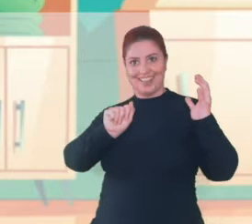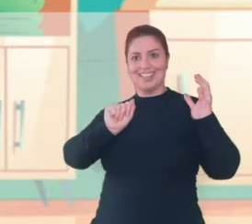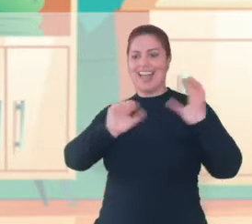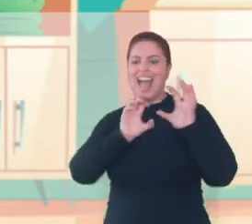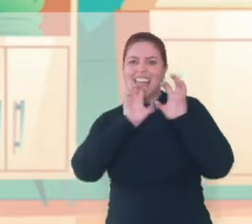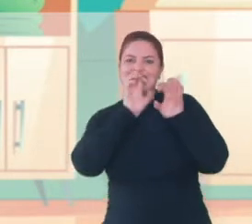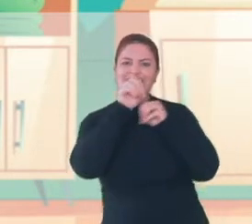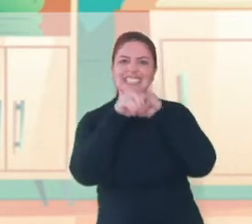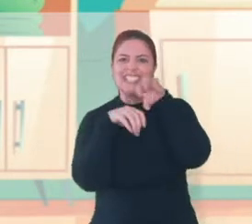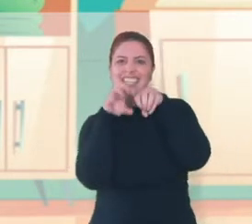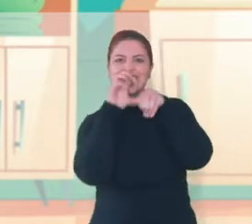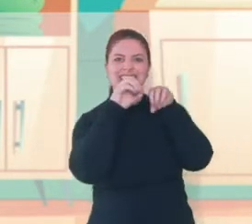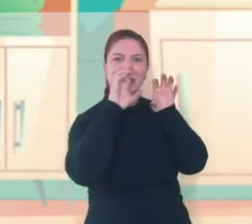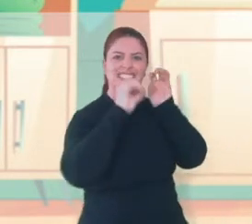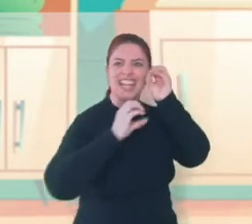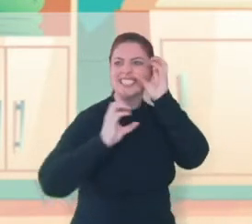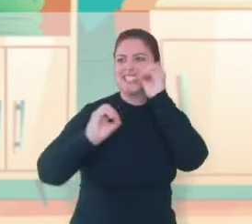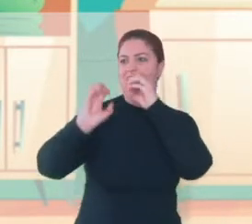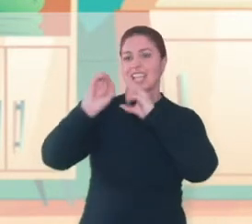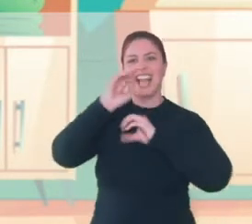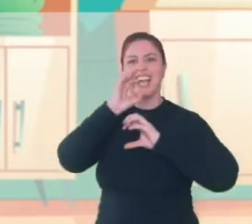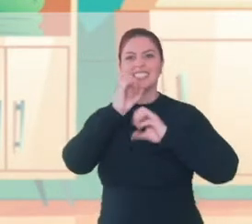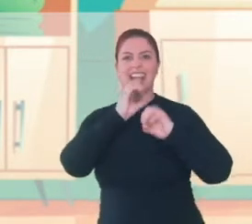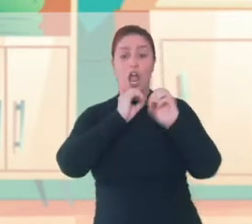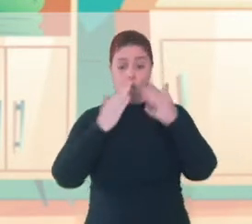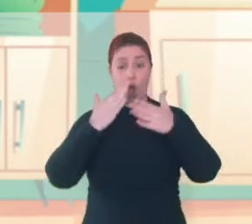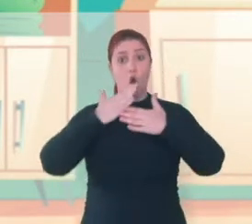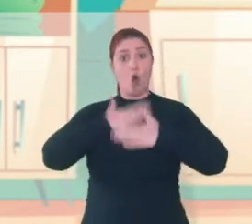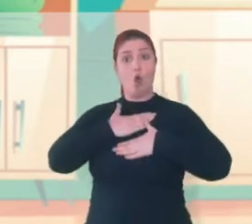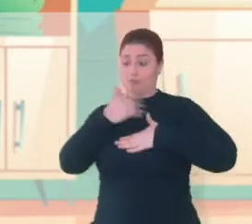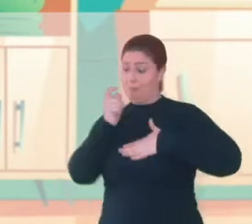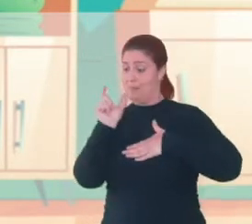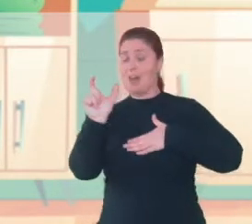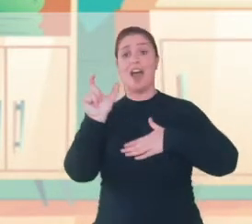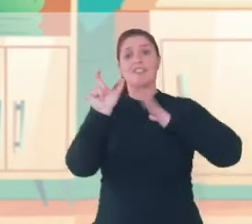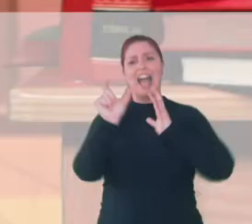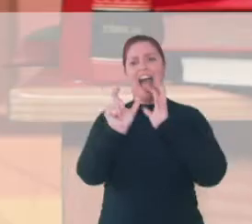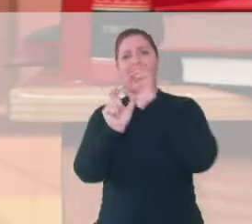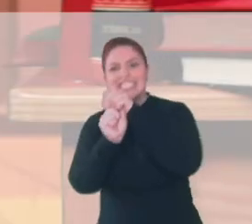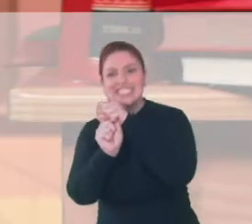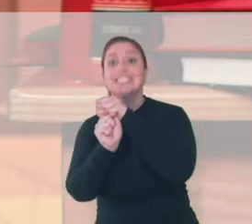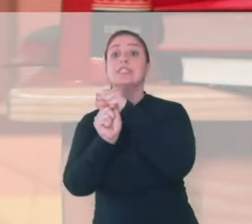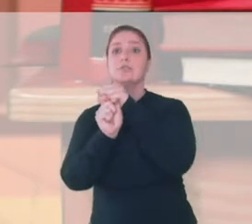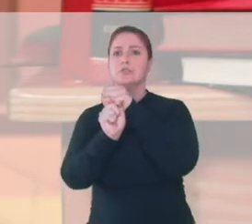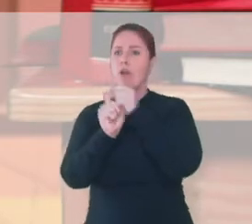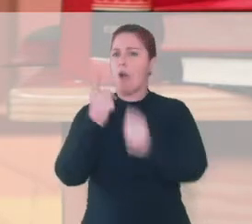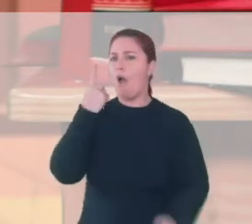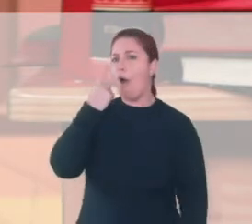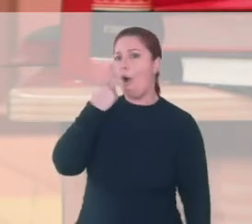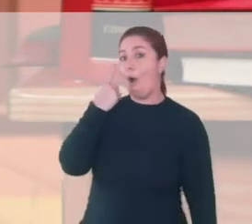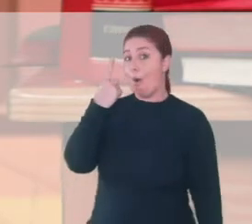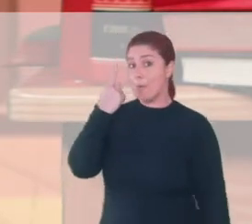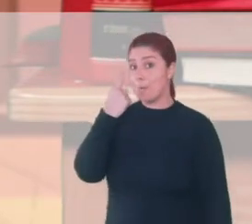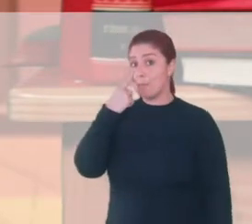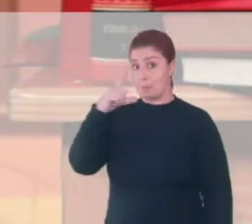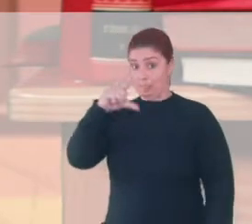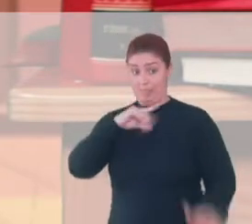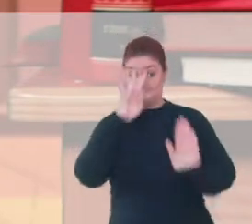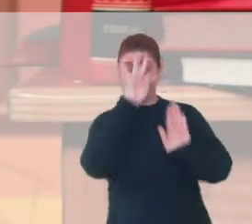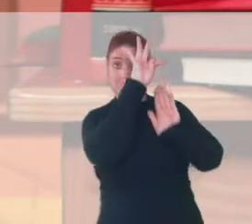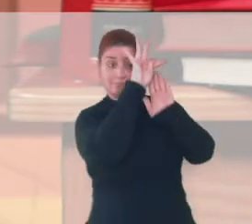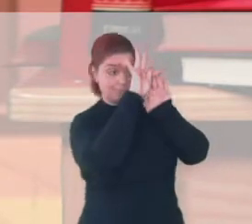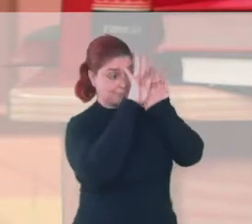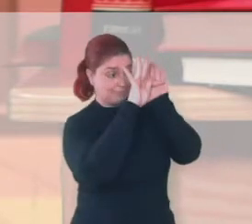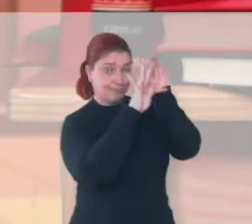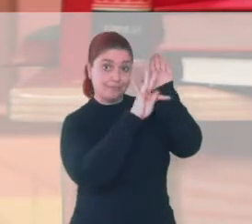Foi a traça que gosta de comer palavra. Num certo trecho